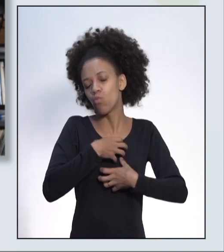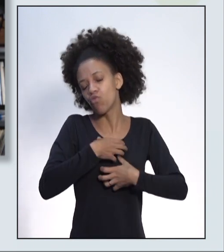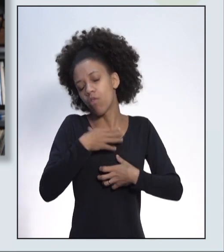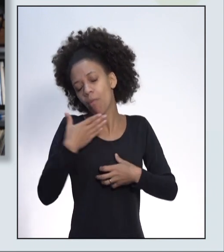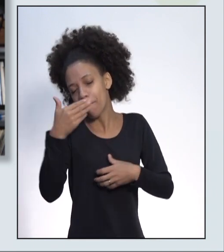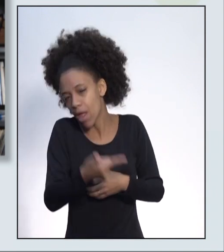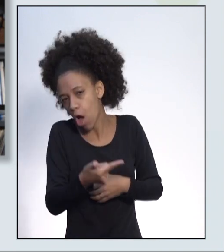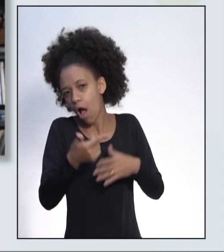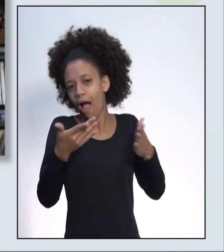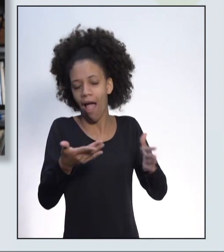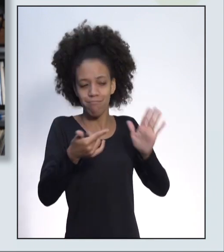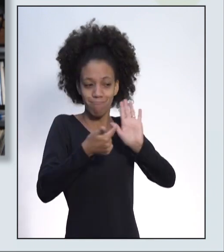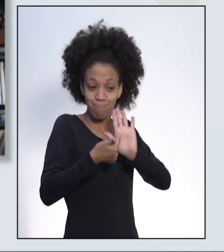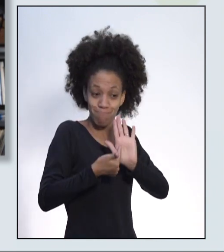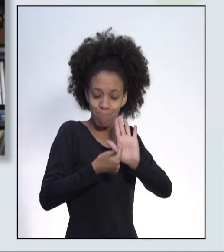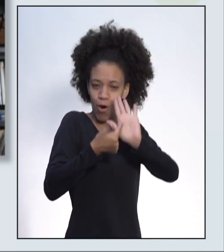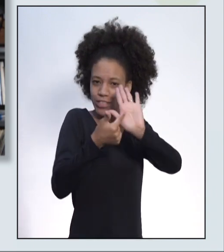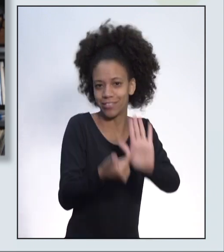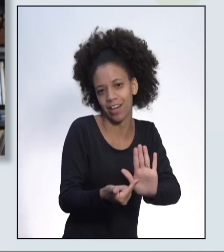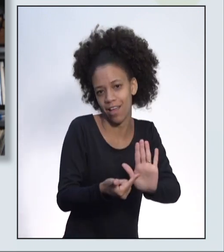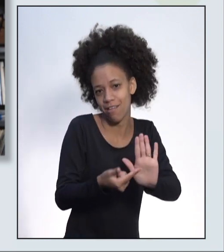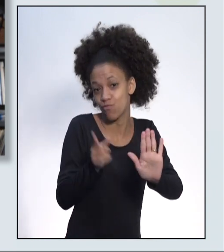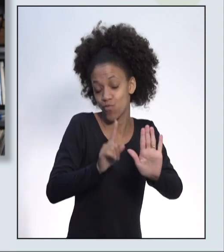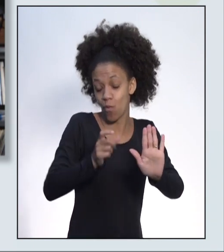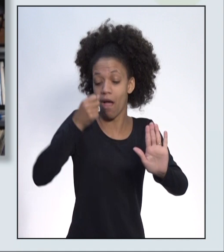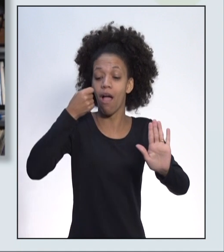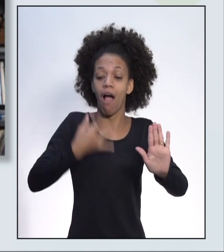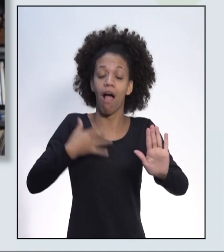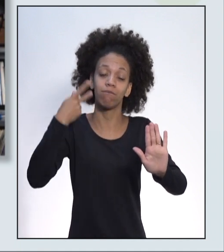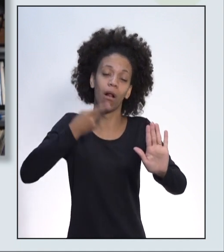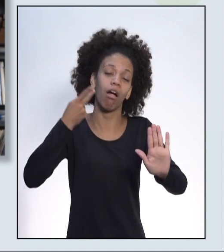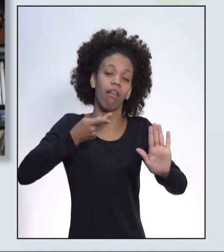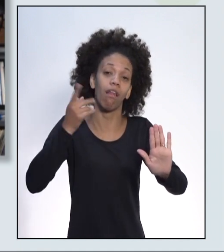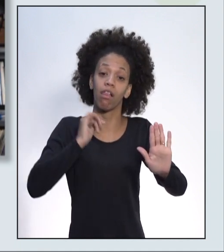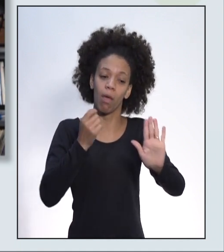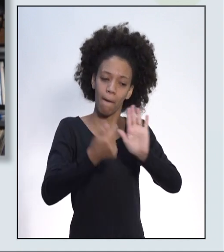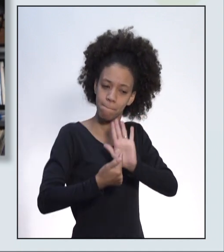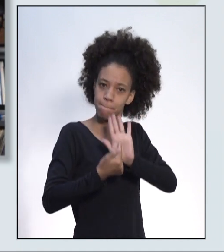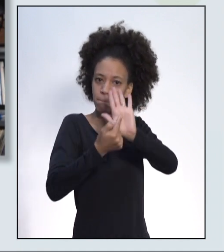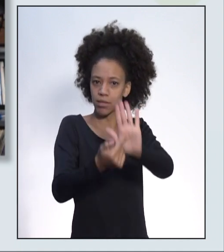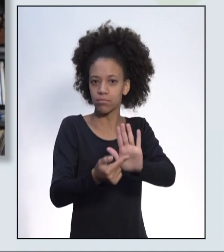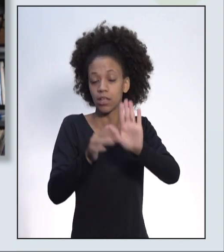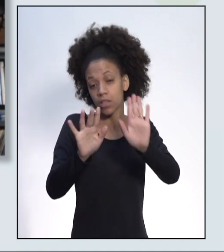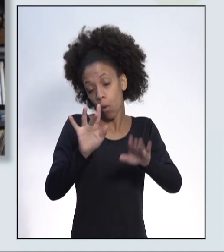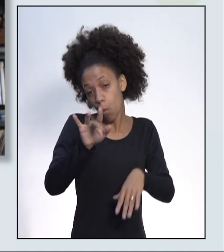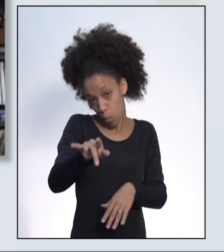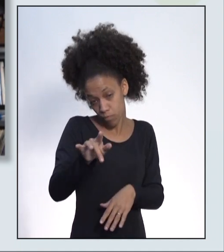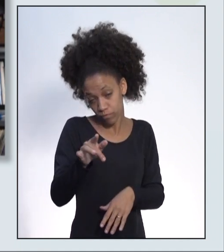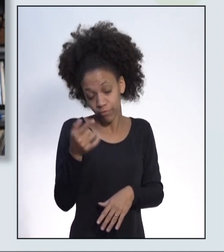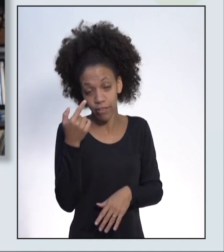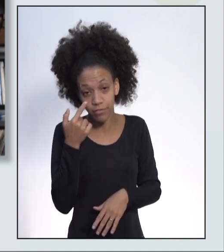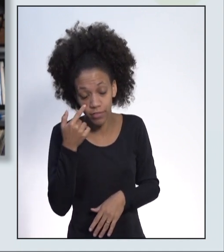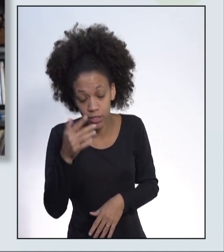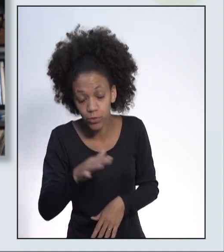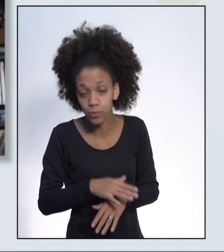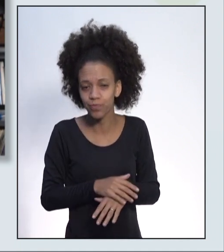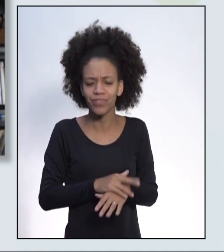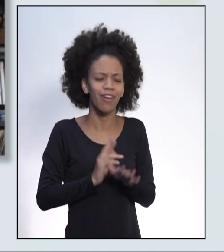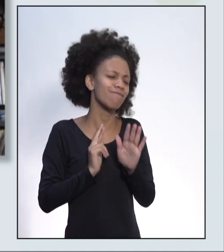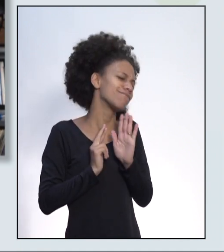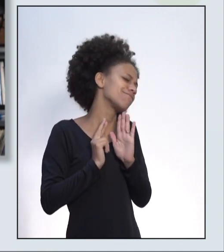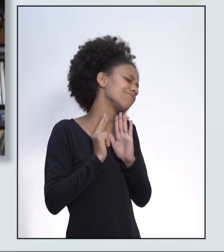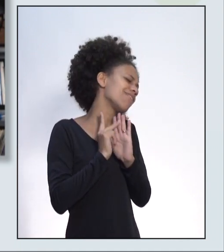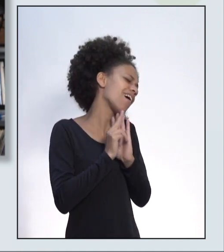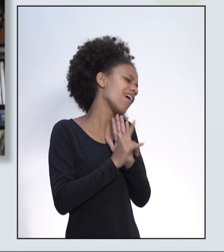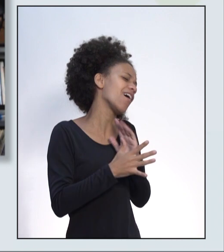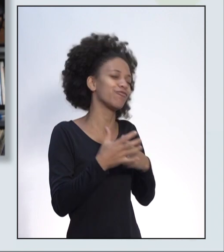não é contar, é mostrar. Então, eles escolheram fazer esses mapas. Então, como você está vendo, Tatá, tem 1001 maneiras de